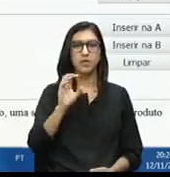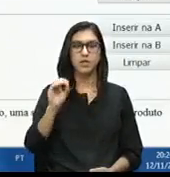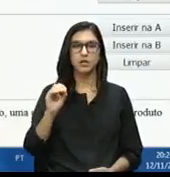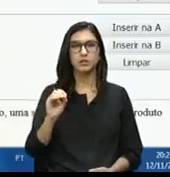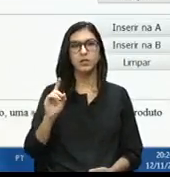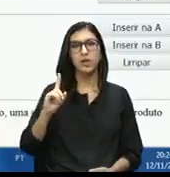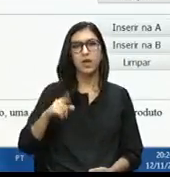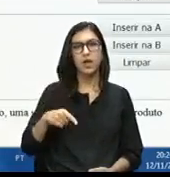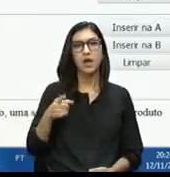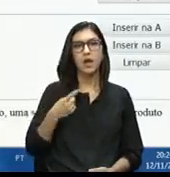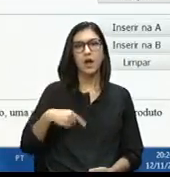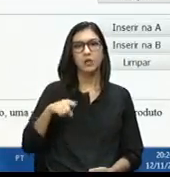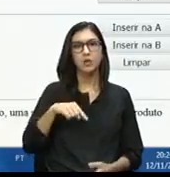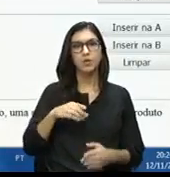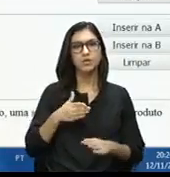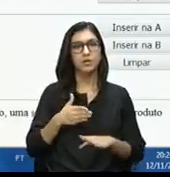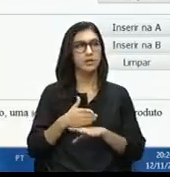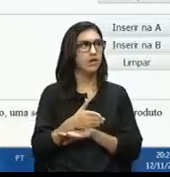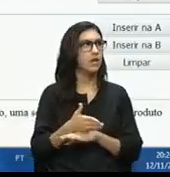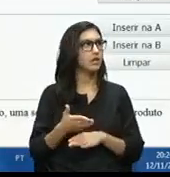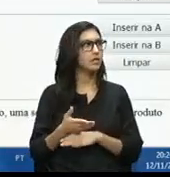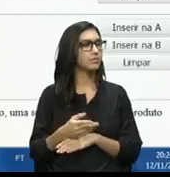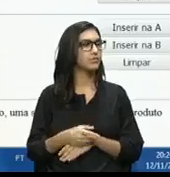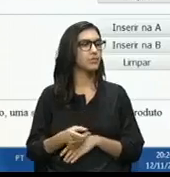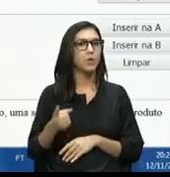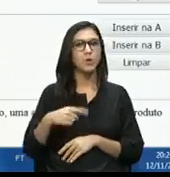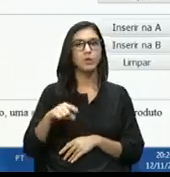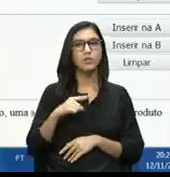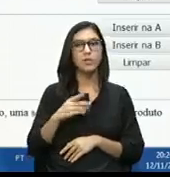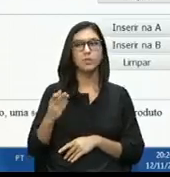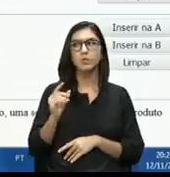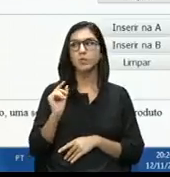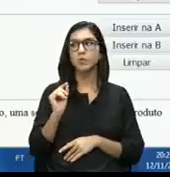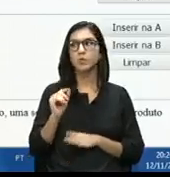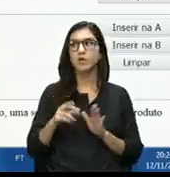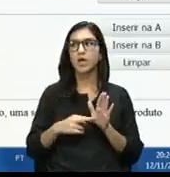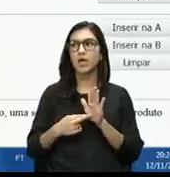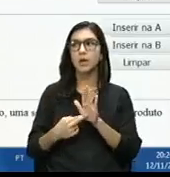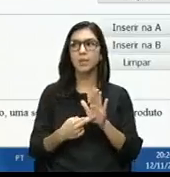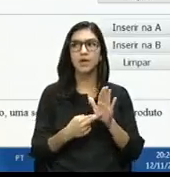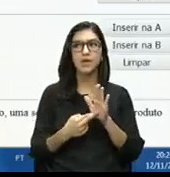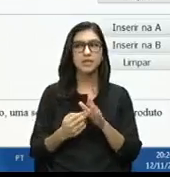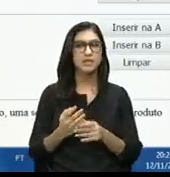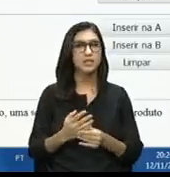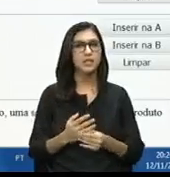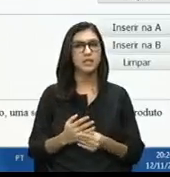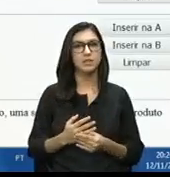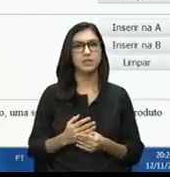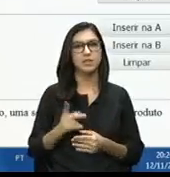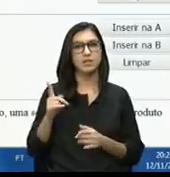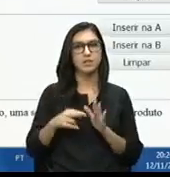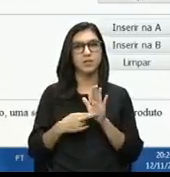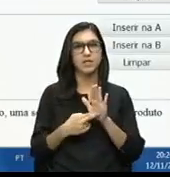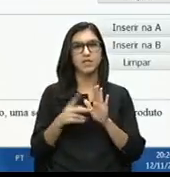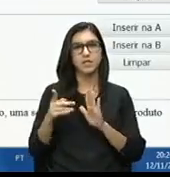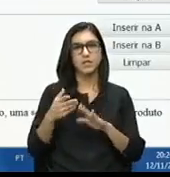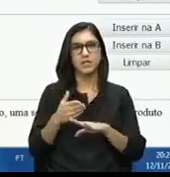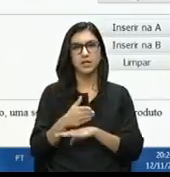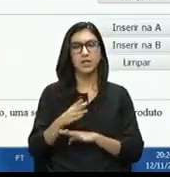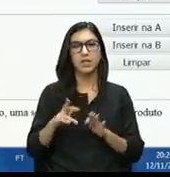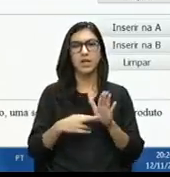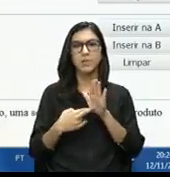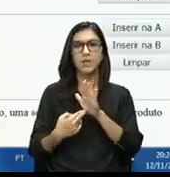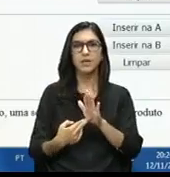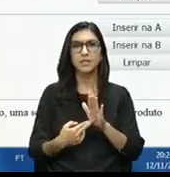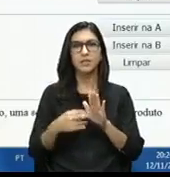11.500, que é a nossa entrada que nós temos aí. E o que representa essa entrada?